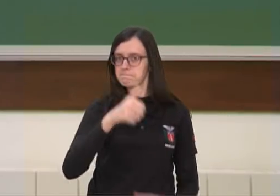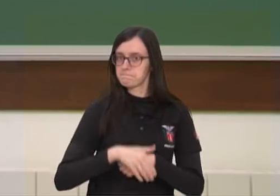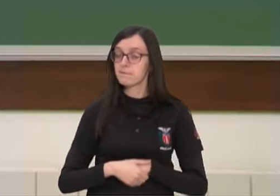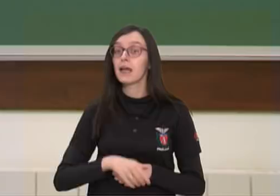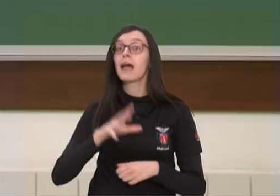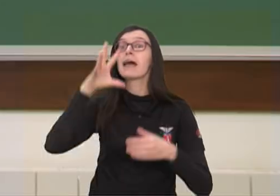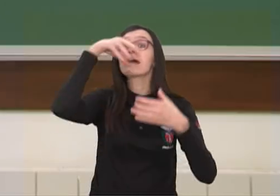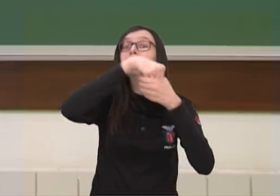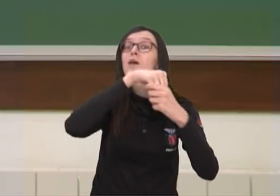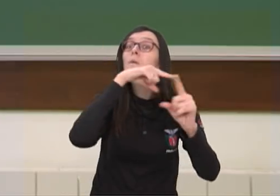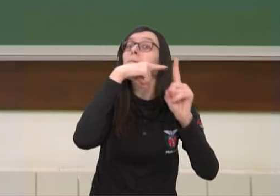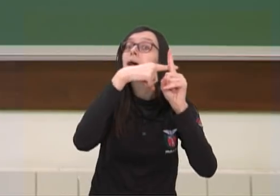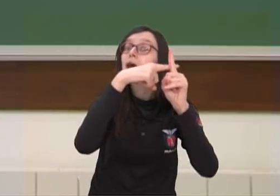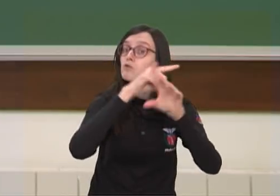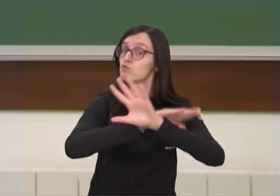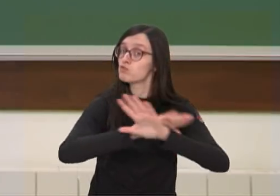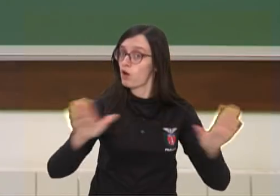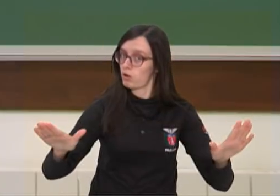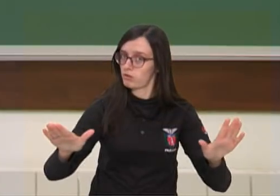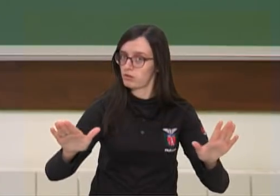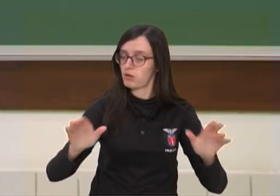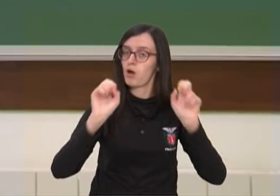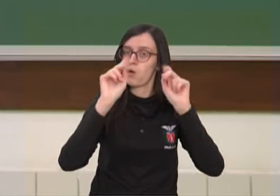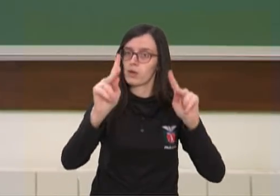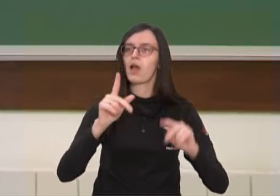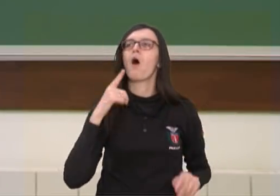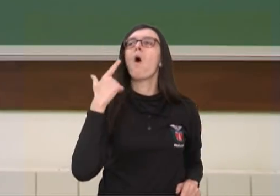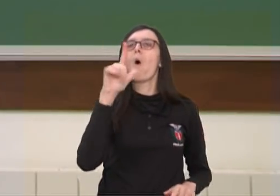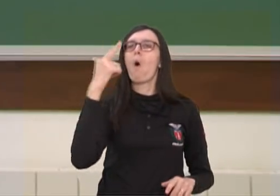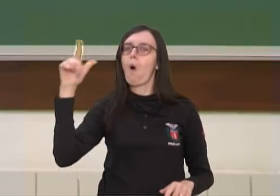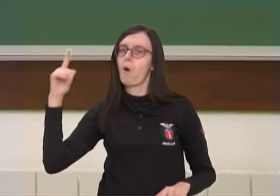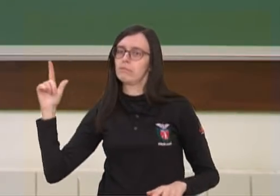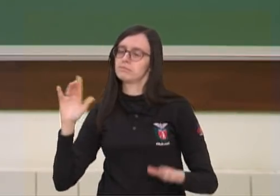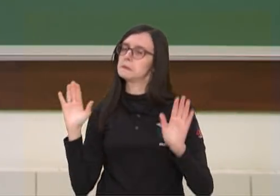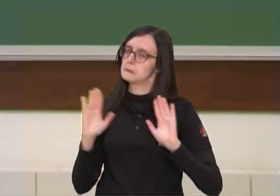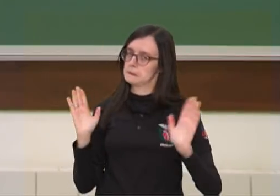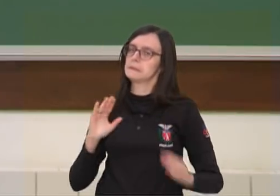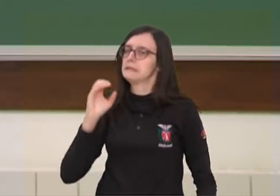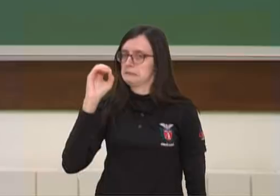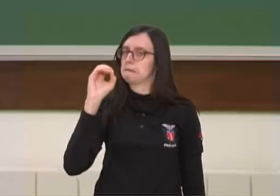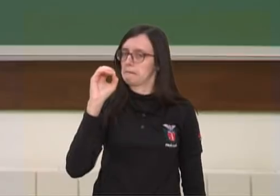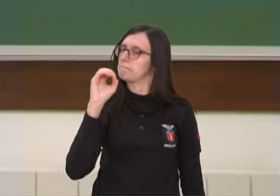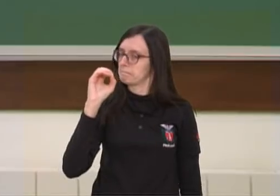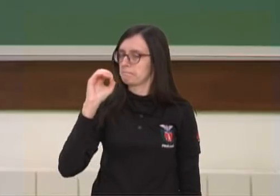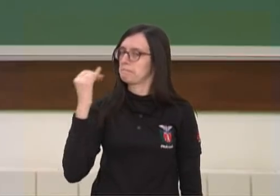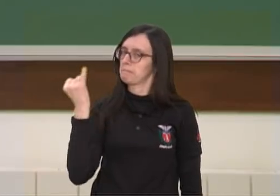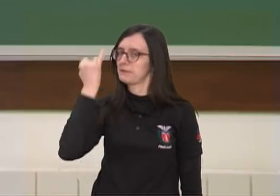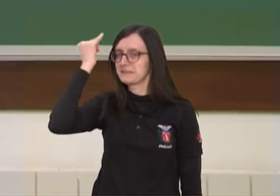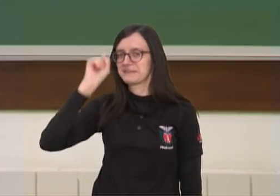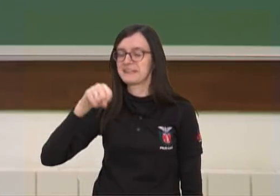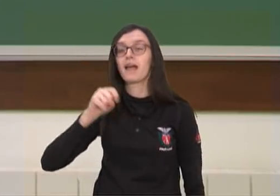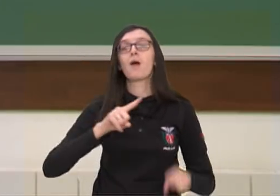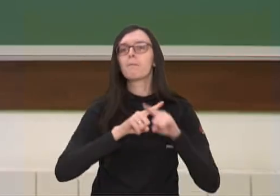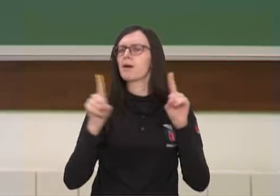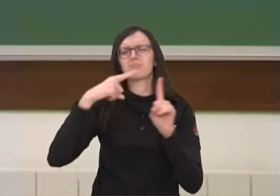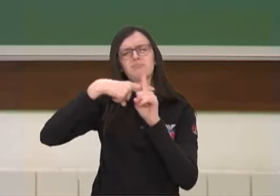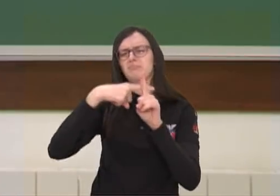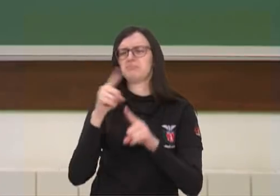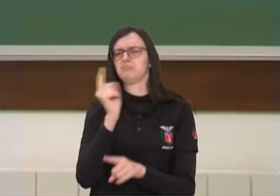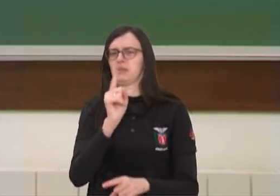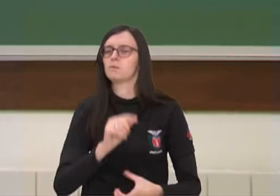a adição. Porque para outras operações, o zero interfere. Na adição,